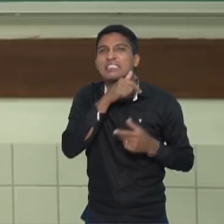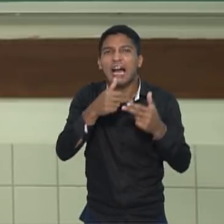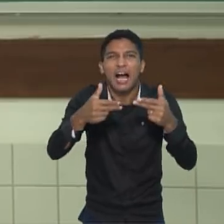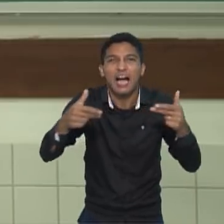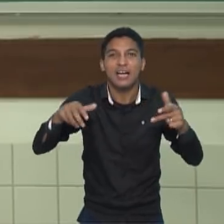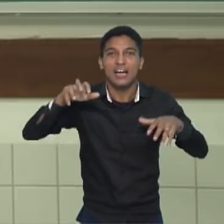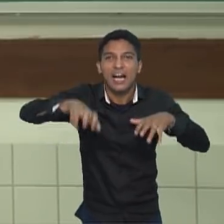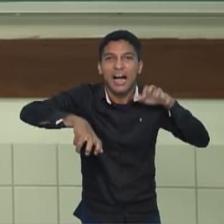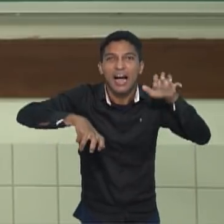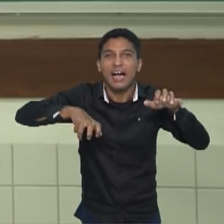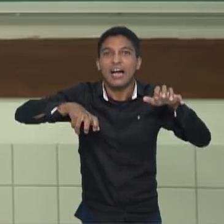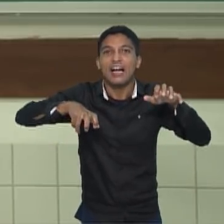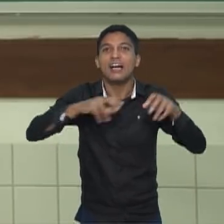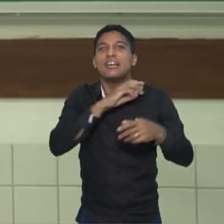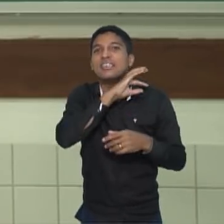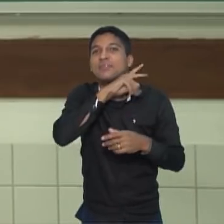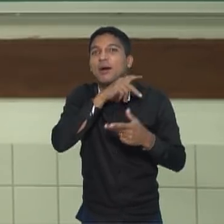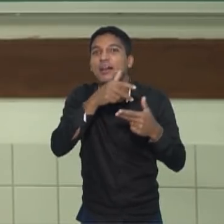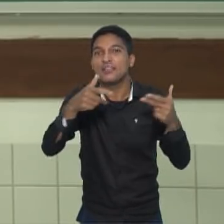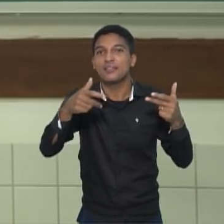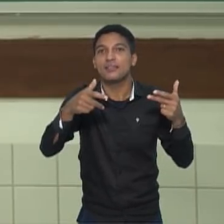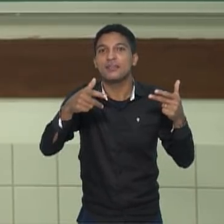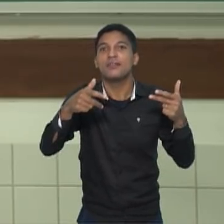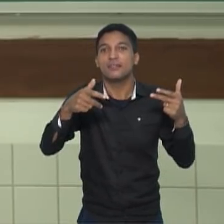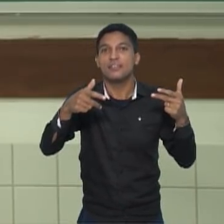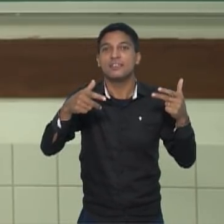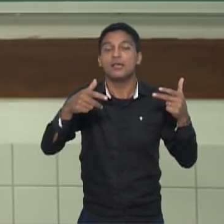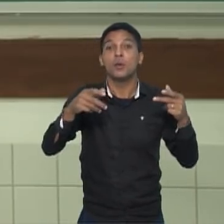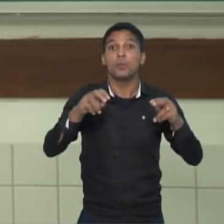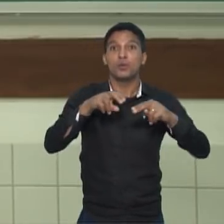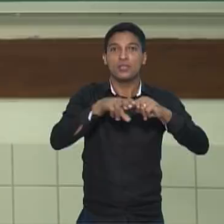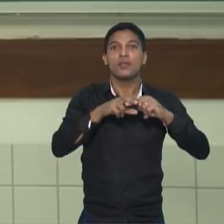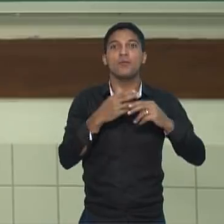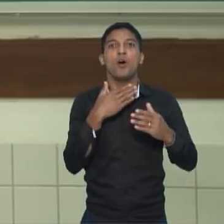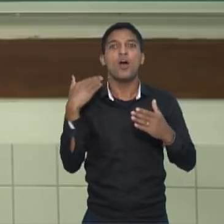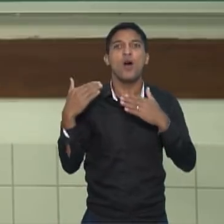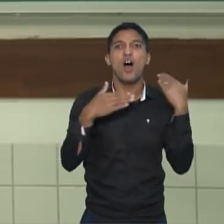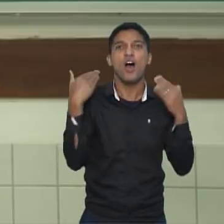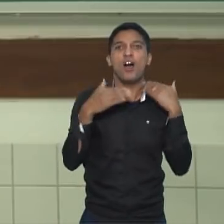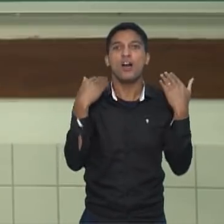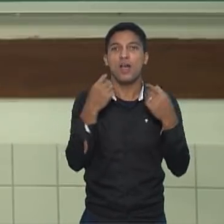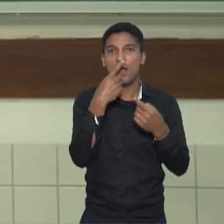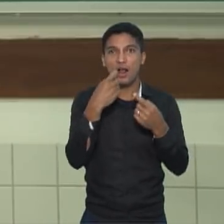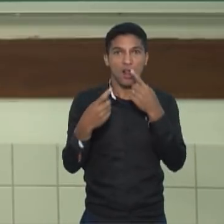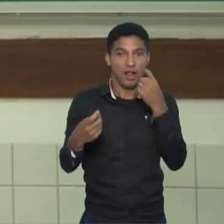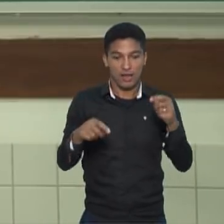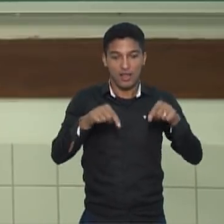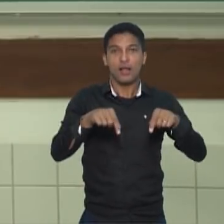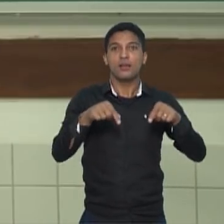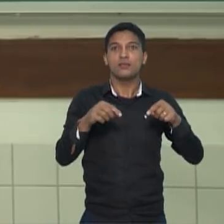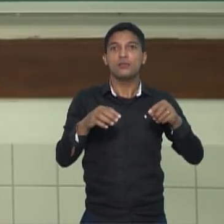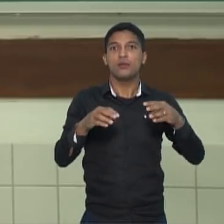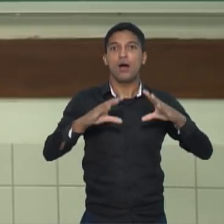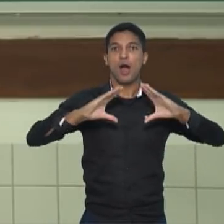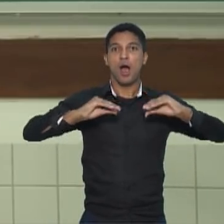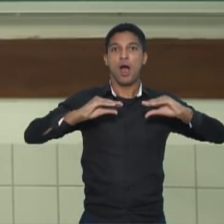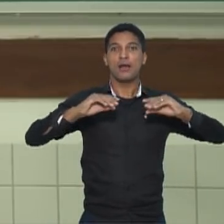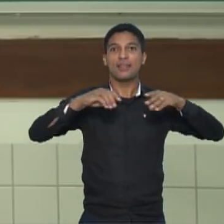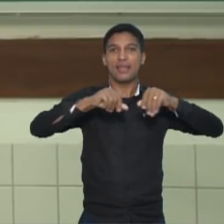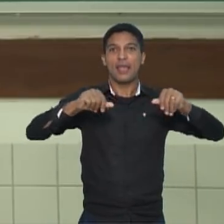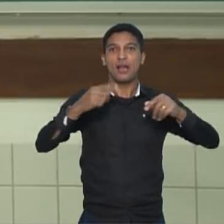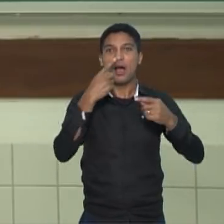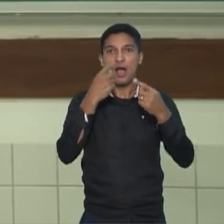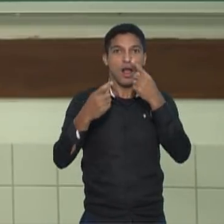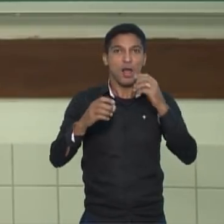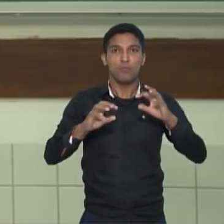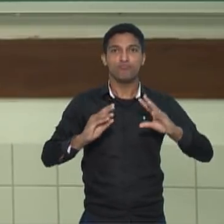à umidade e ao calor, a decomposição é acelerada. Aí a matéria orgânica vai ser uma camada bem maior do que